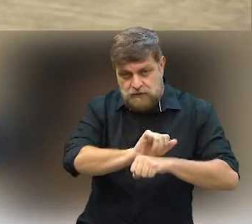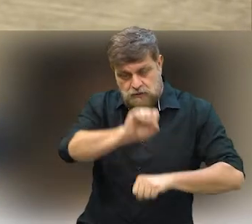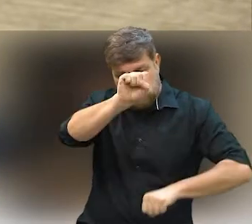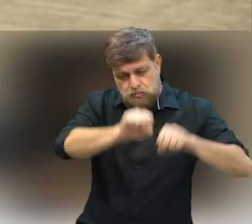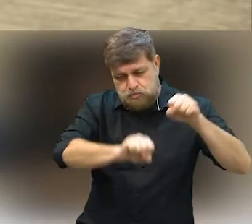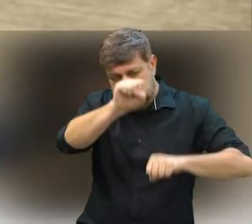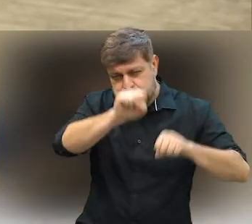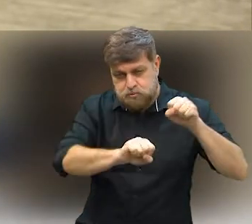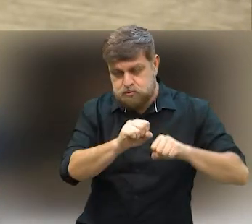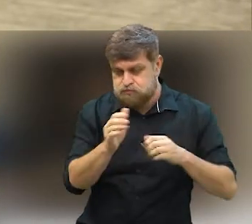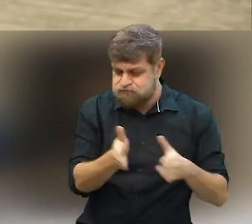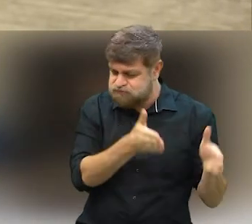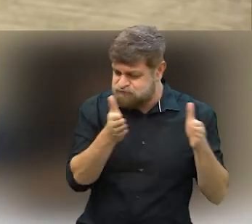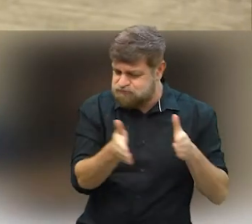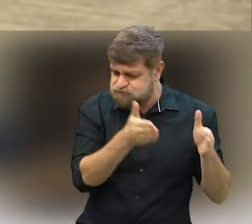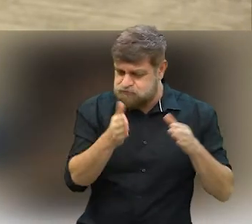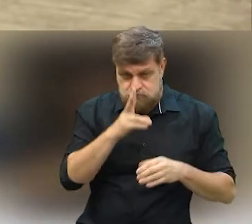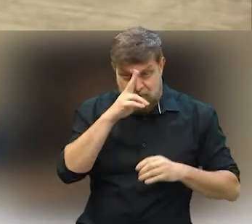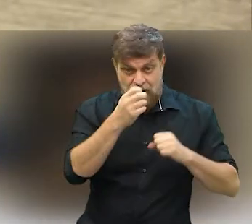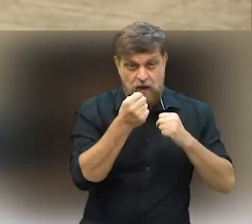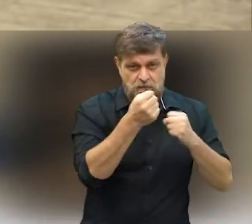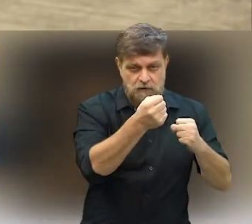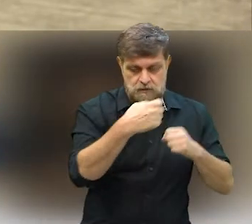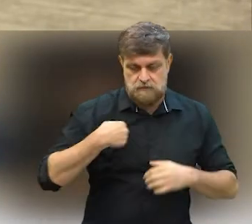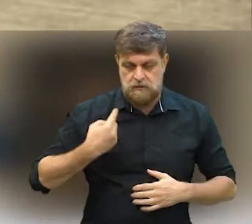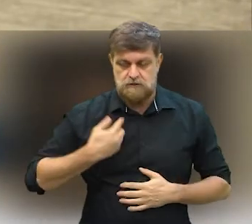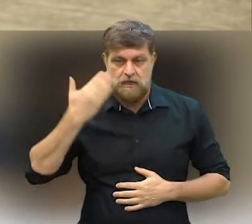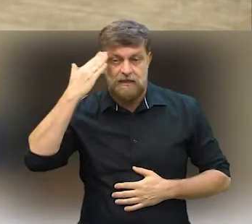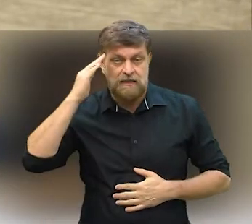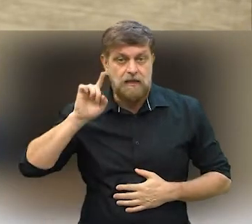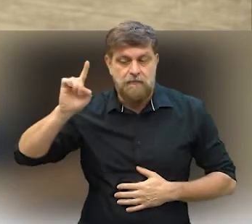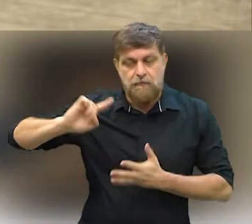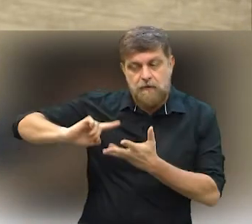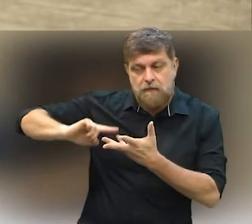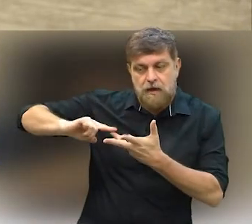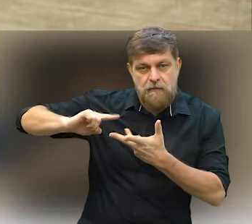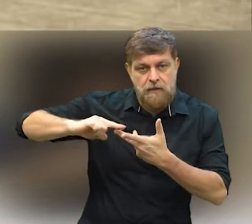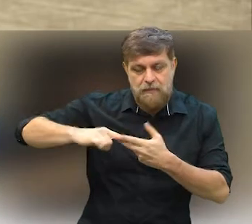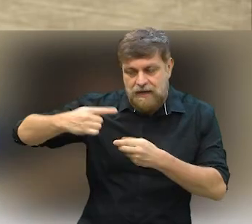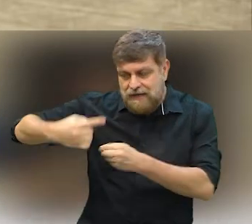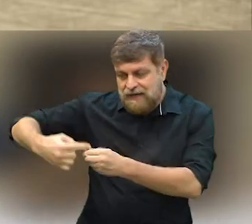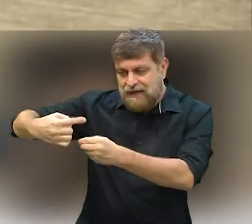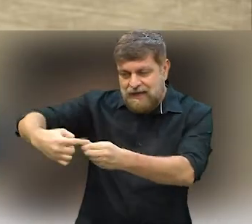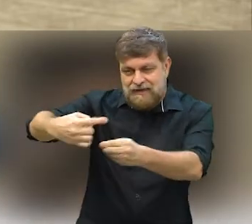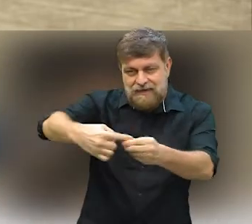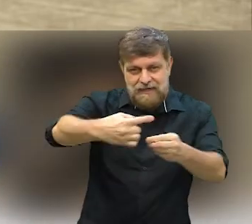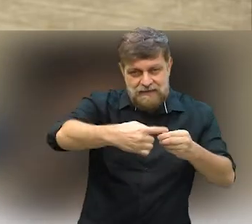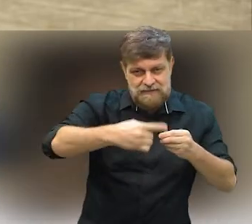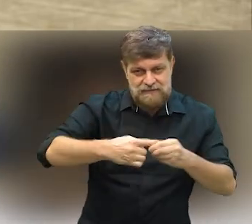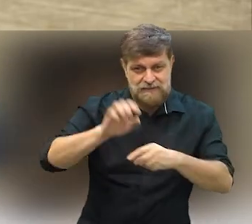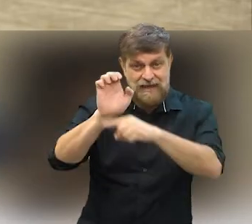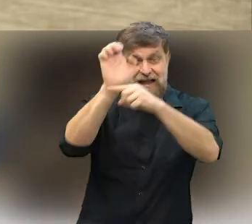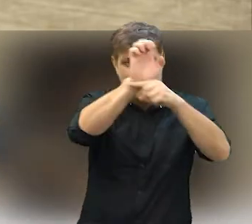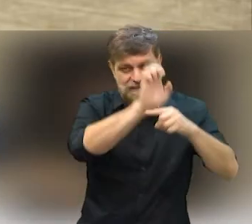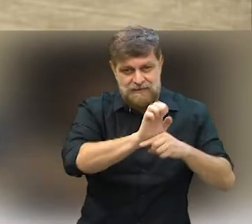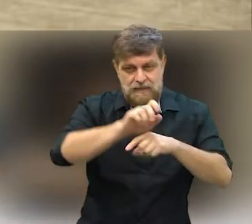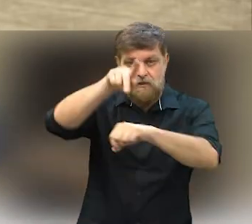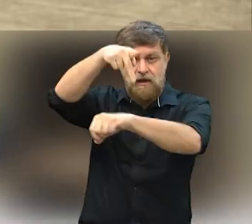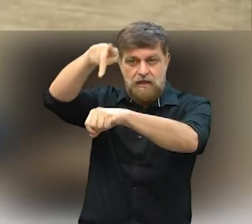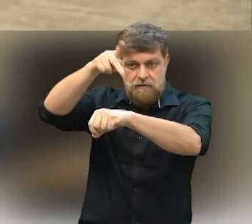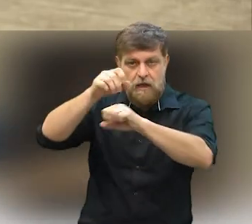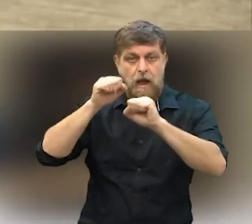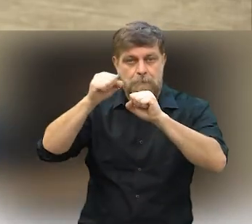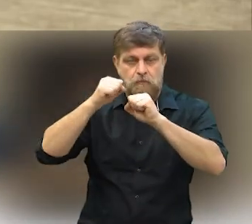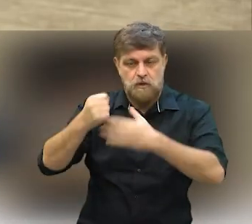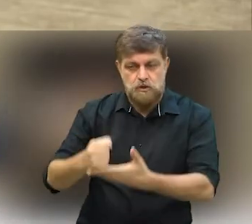tem um potencial a Industrial muito forte né é entendemos o Kiko o que cada cidade o